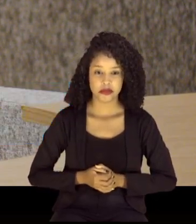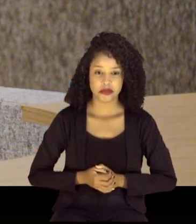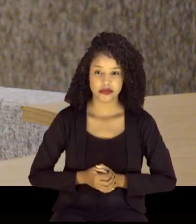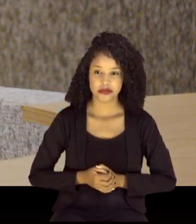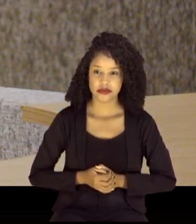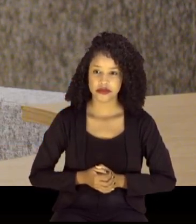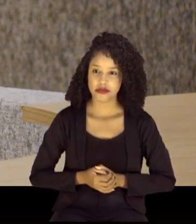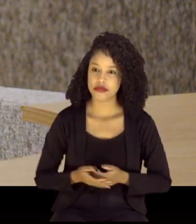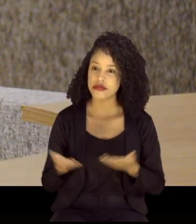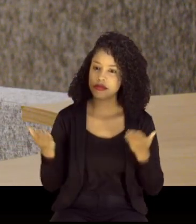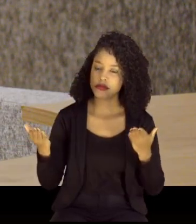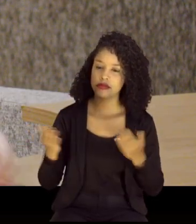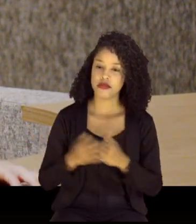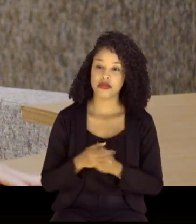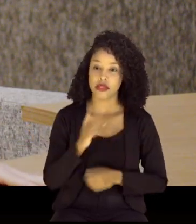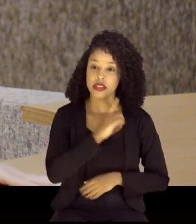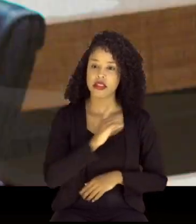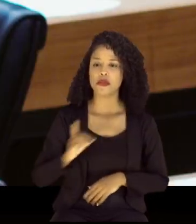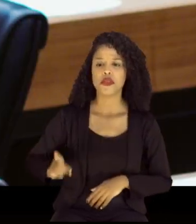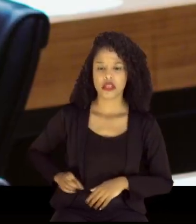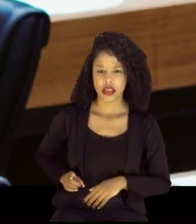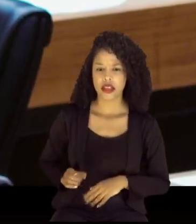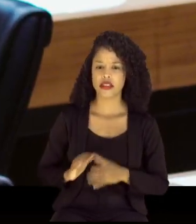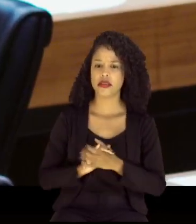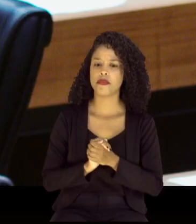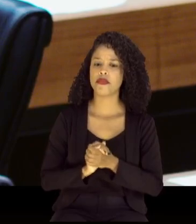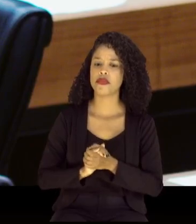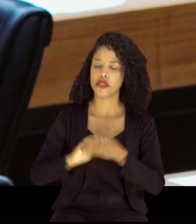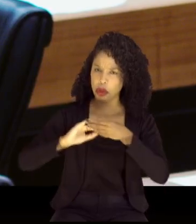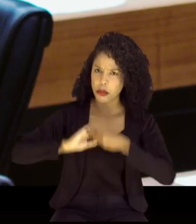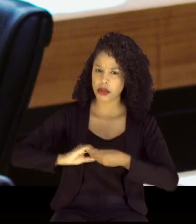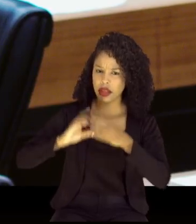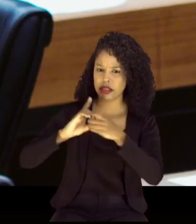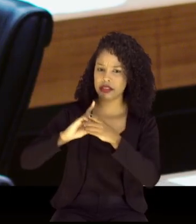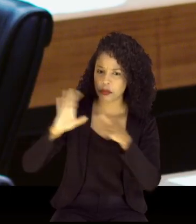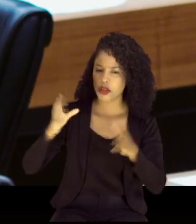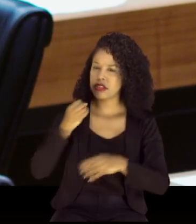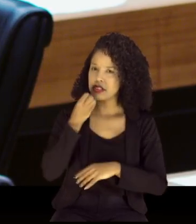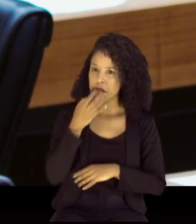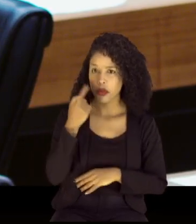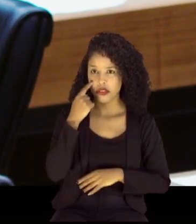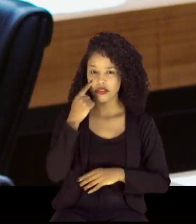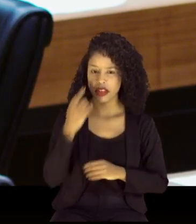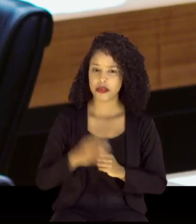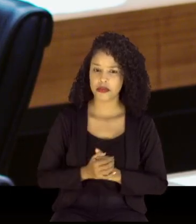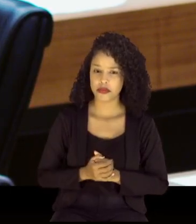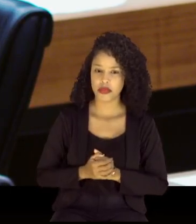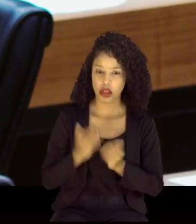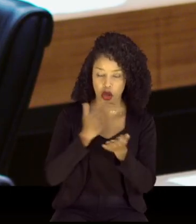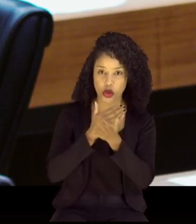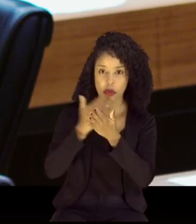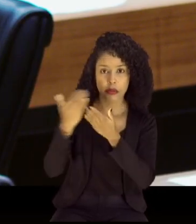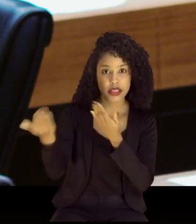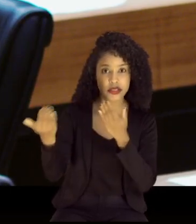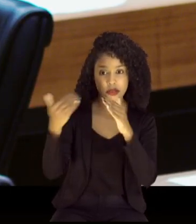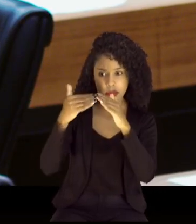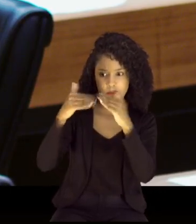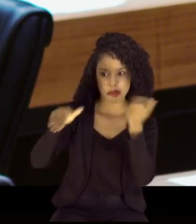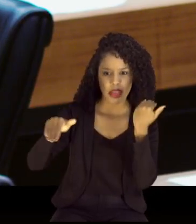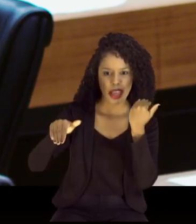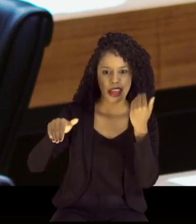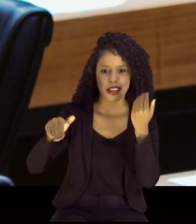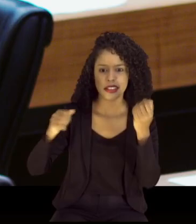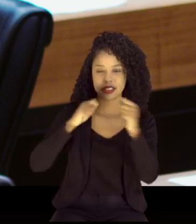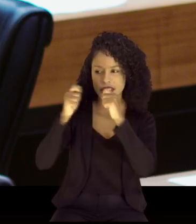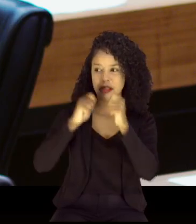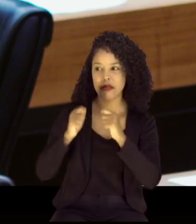Não, deputado, só para saudar a democracia como era boa. A gente começou tão divergente nesse debate